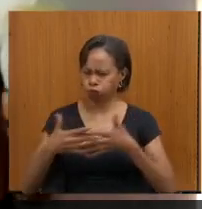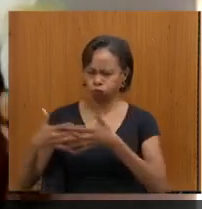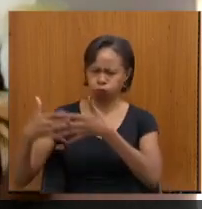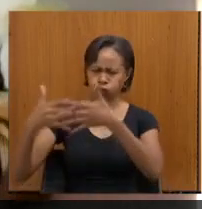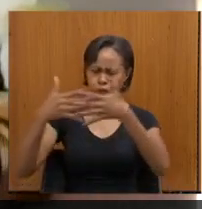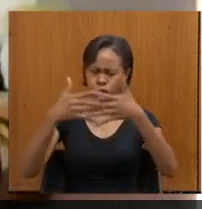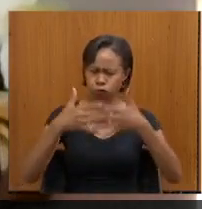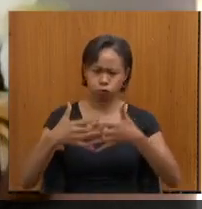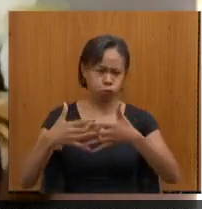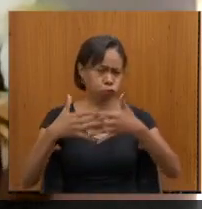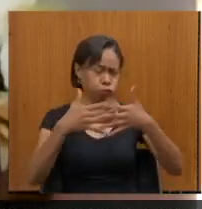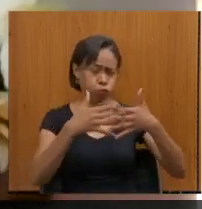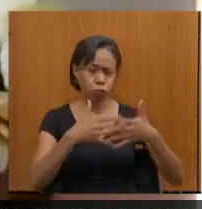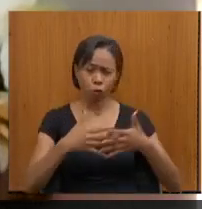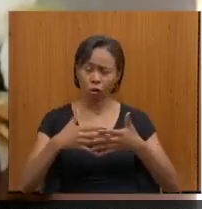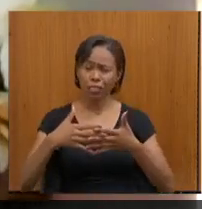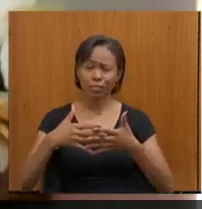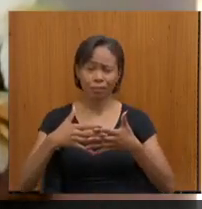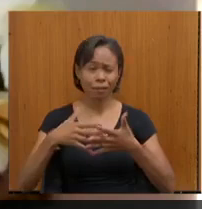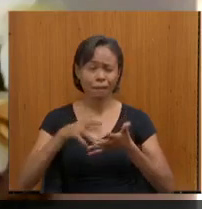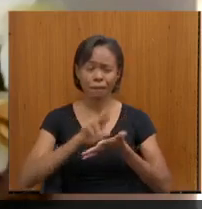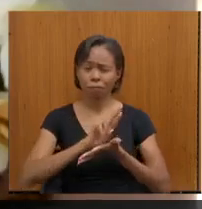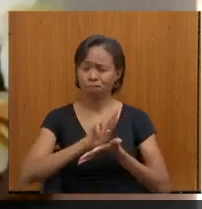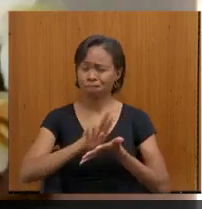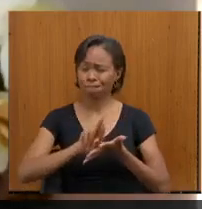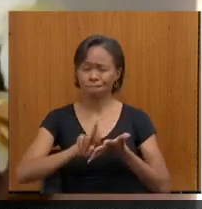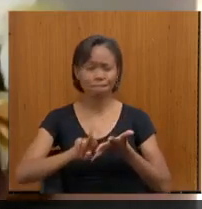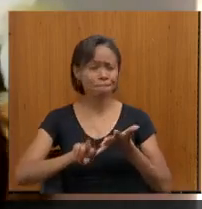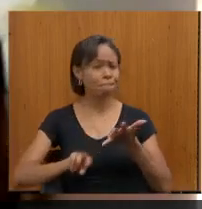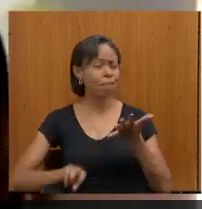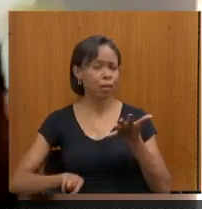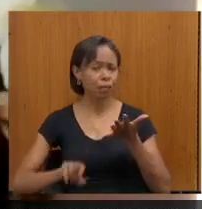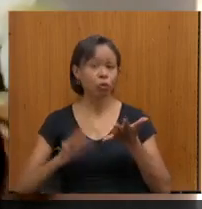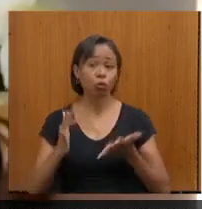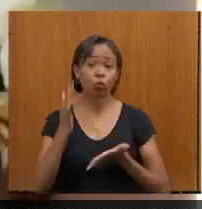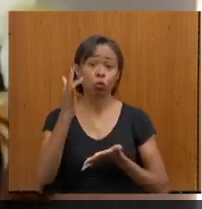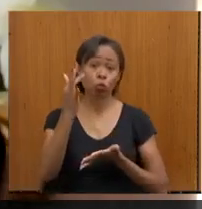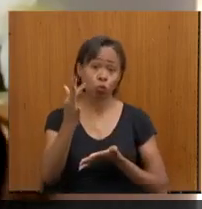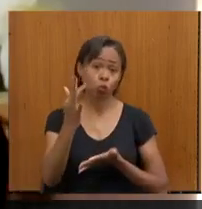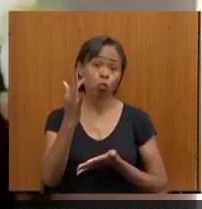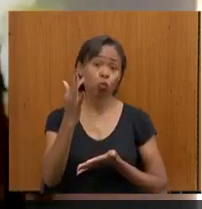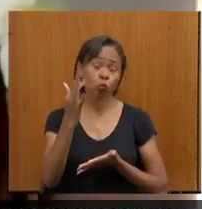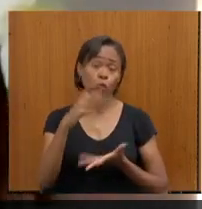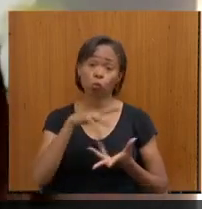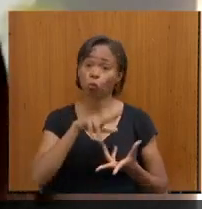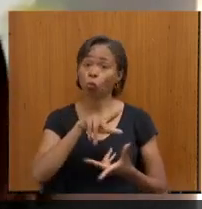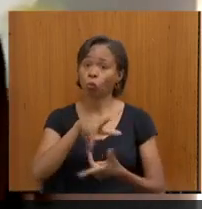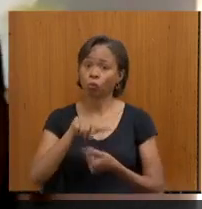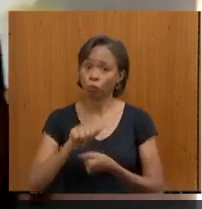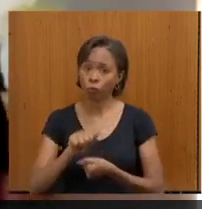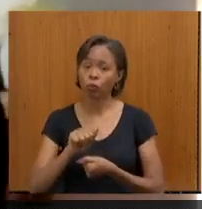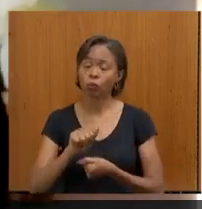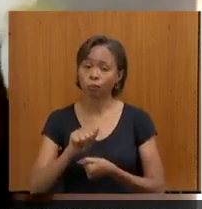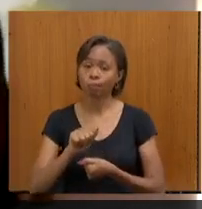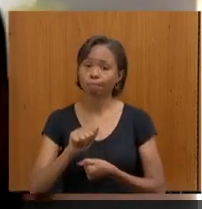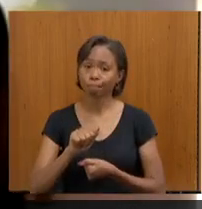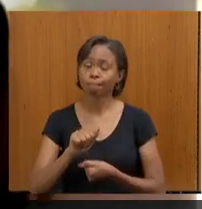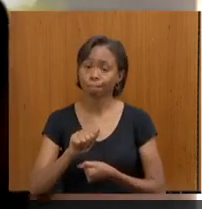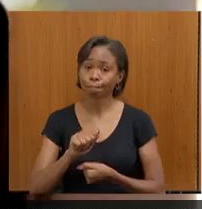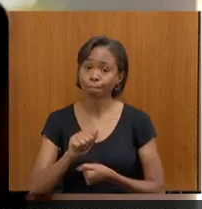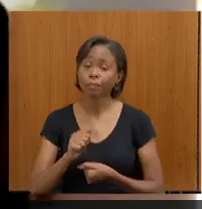bombas como no futuro no Brasil também e no mundo quando você entra